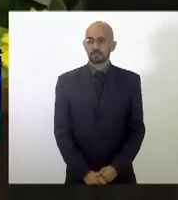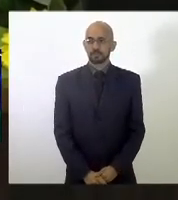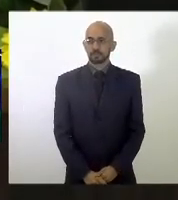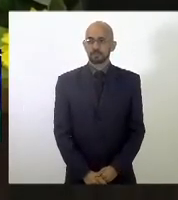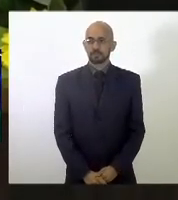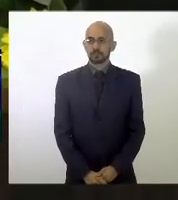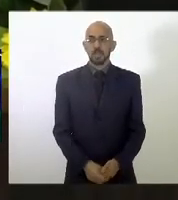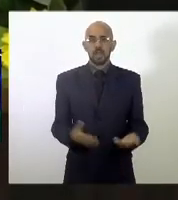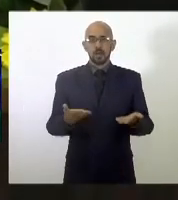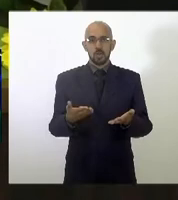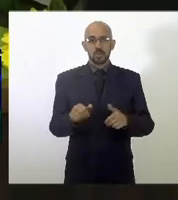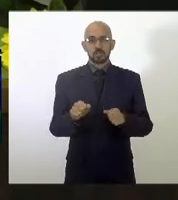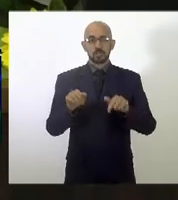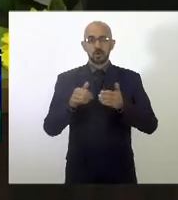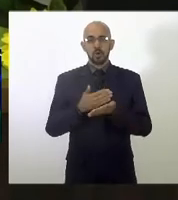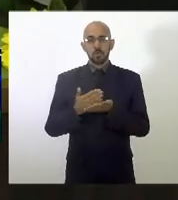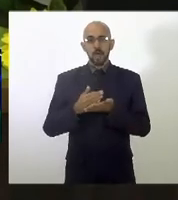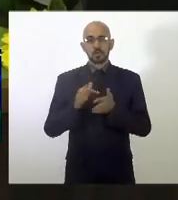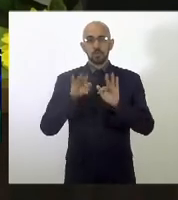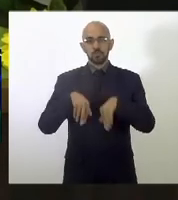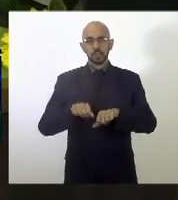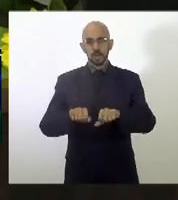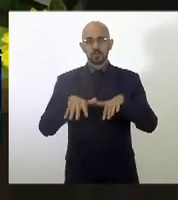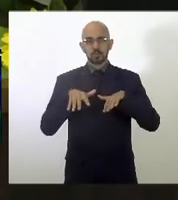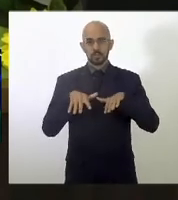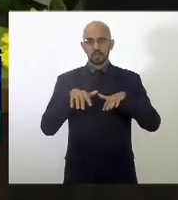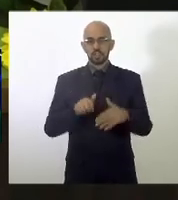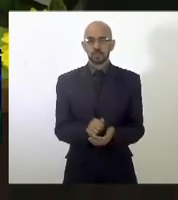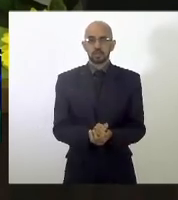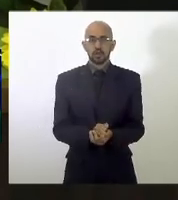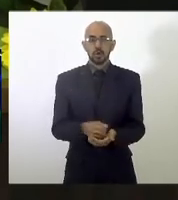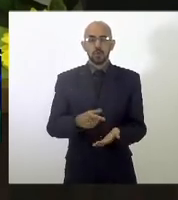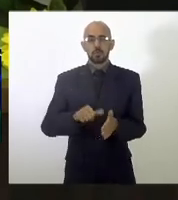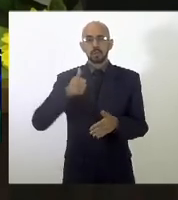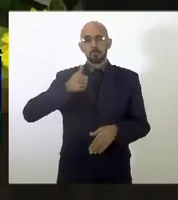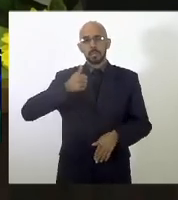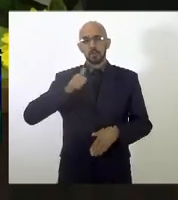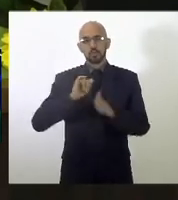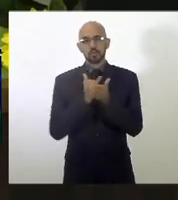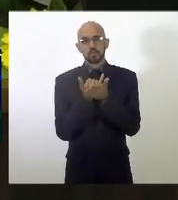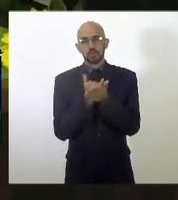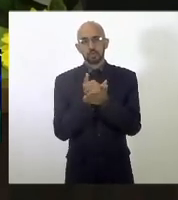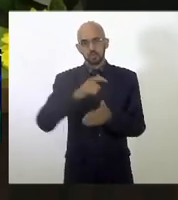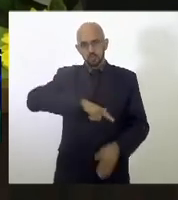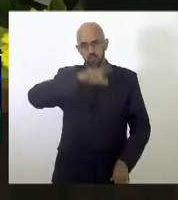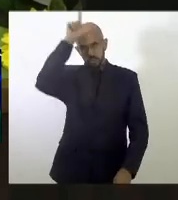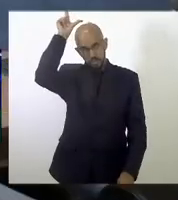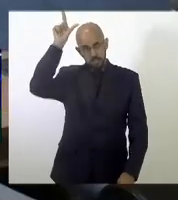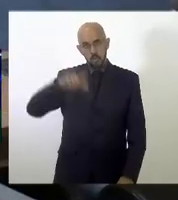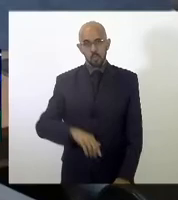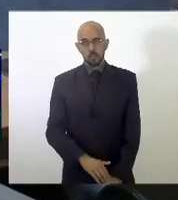Passa-se ao expediente final. Primeiro orador inscrito é o nobre deputado Luiz Paulo.